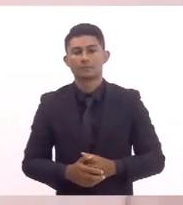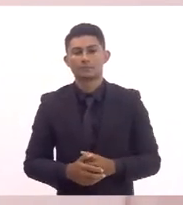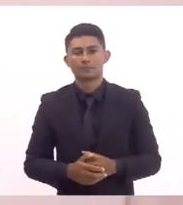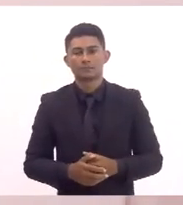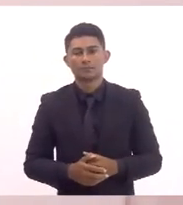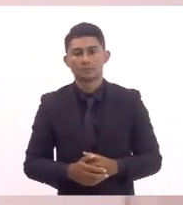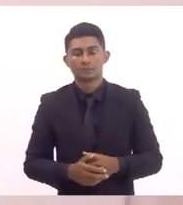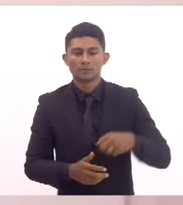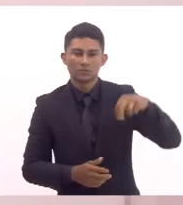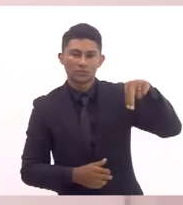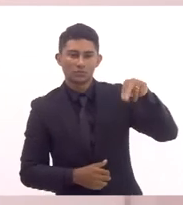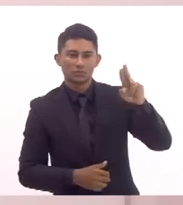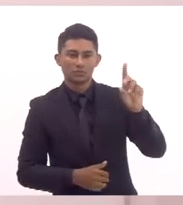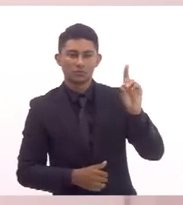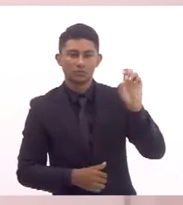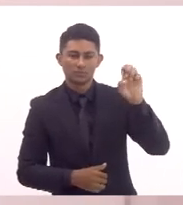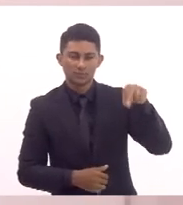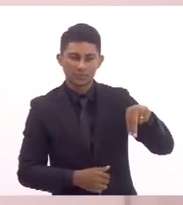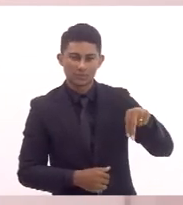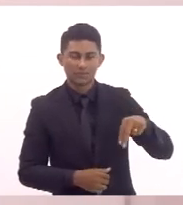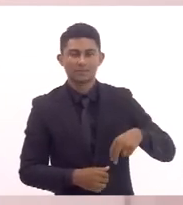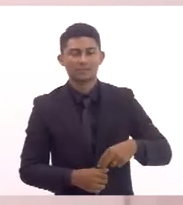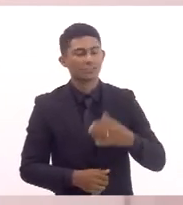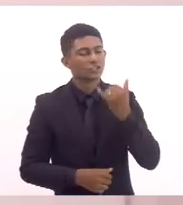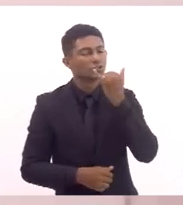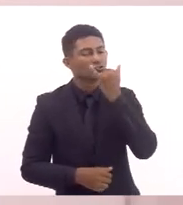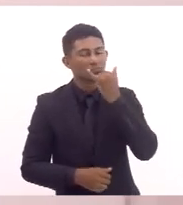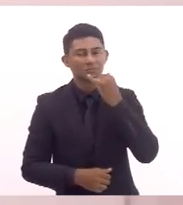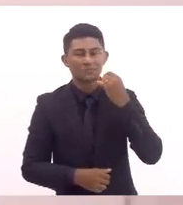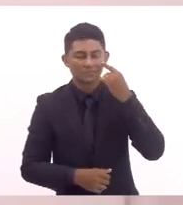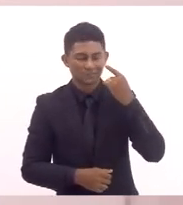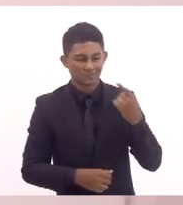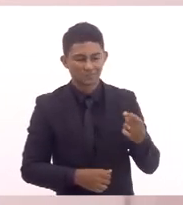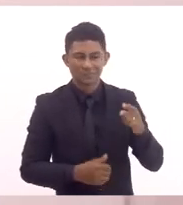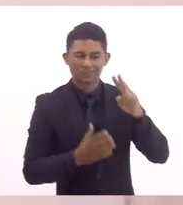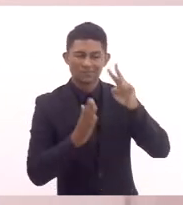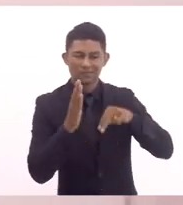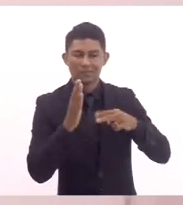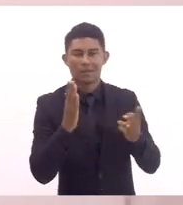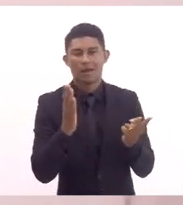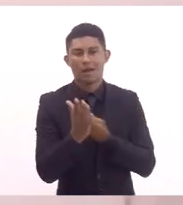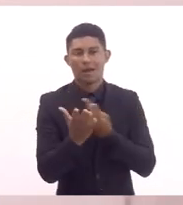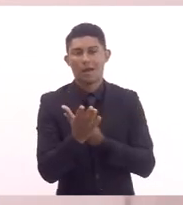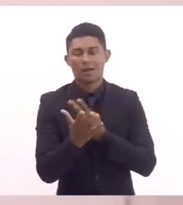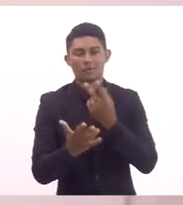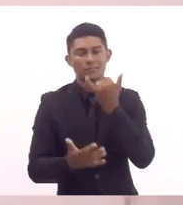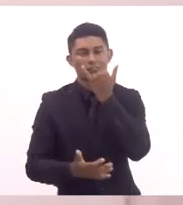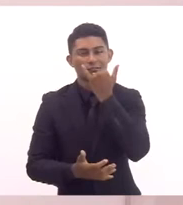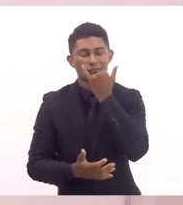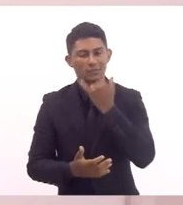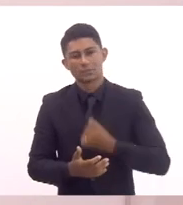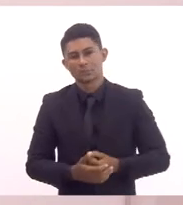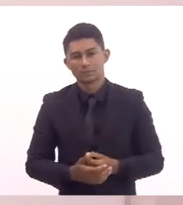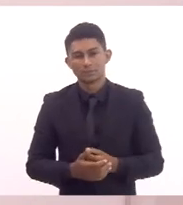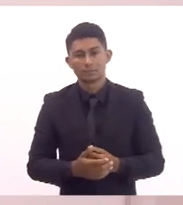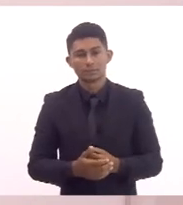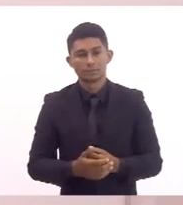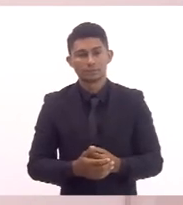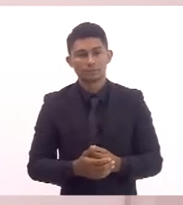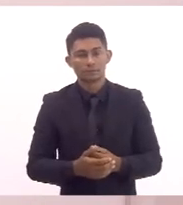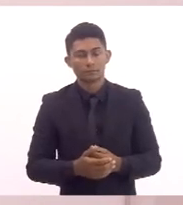no dente esculpe no Dem é que eu limao.no then do then e